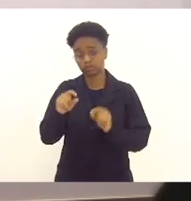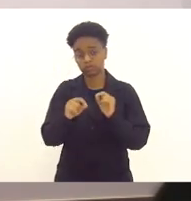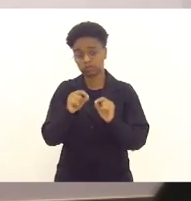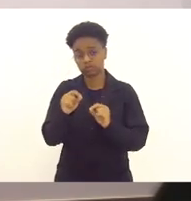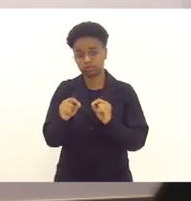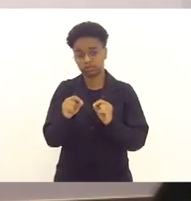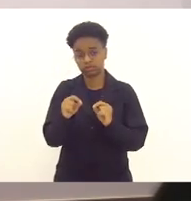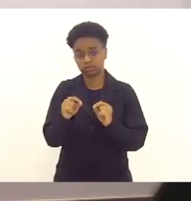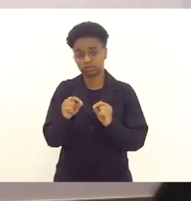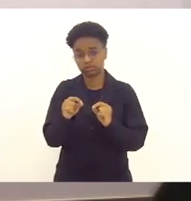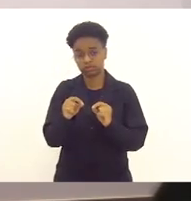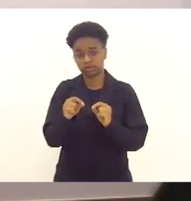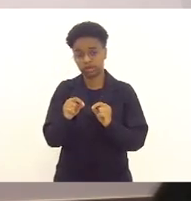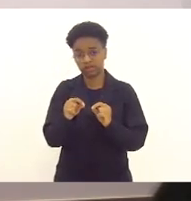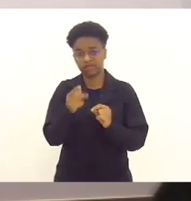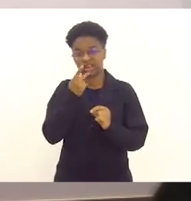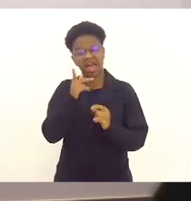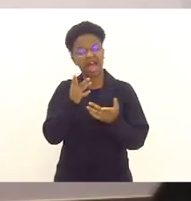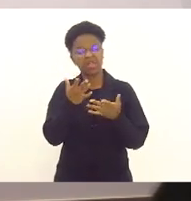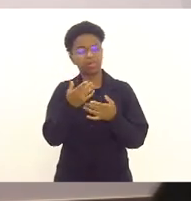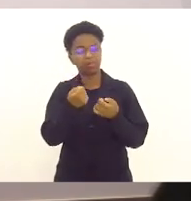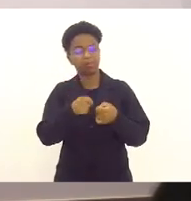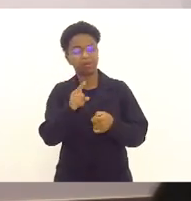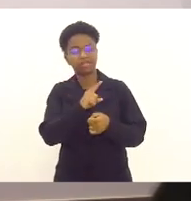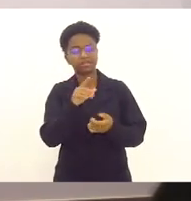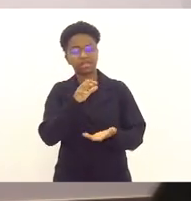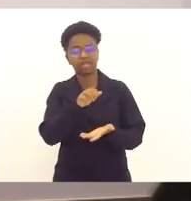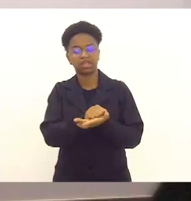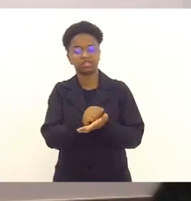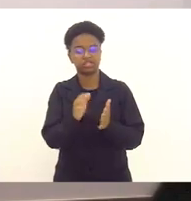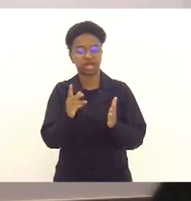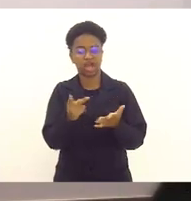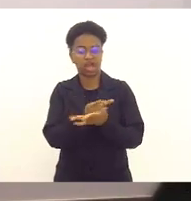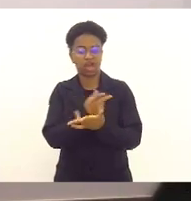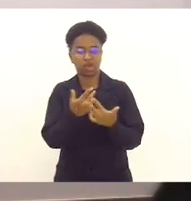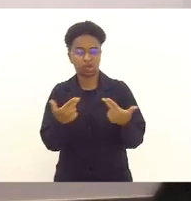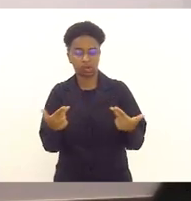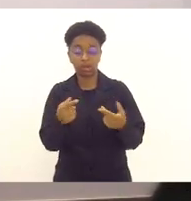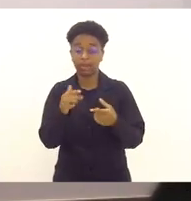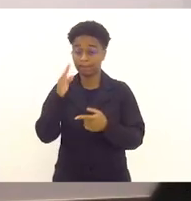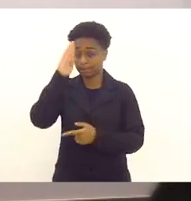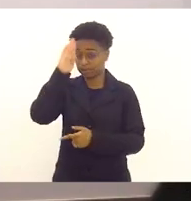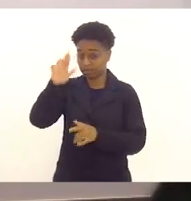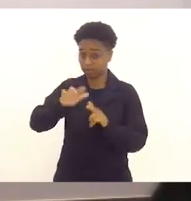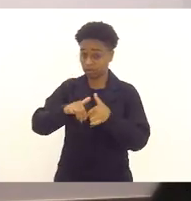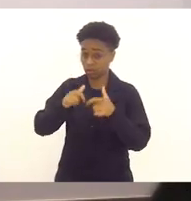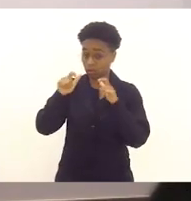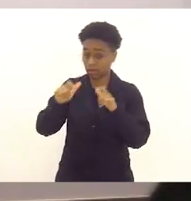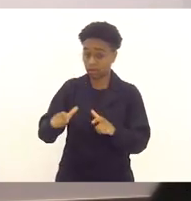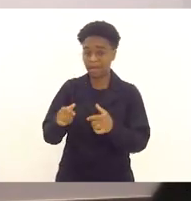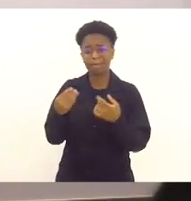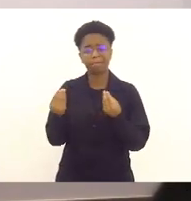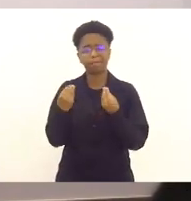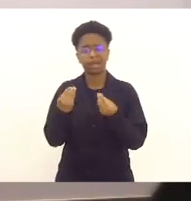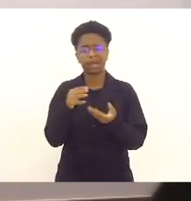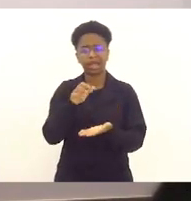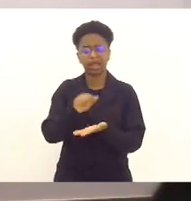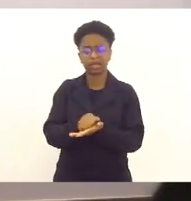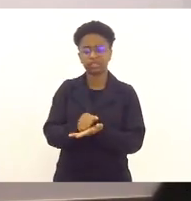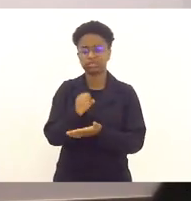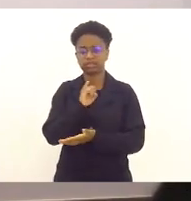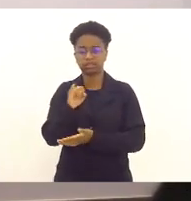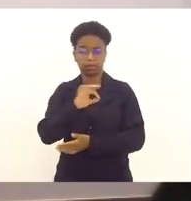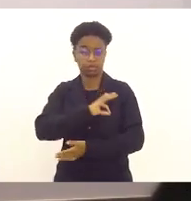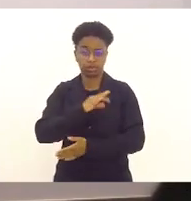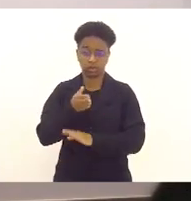do ro né principalmente pela questão territorial né Para que você vai registrar se